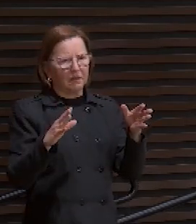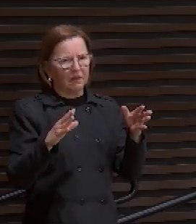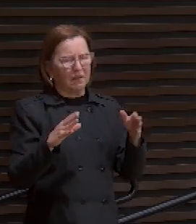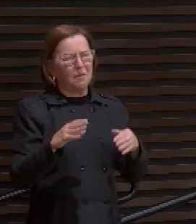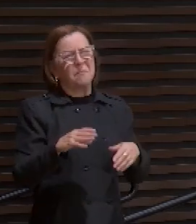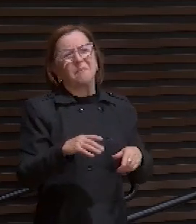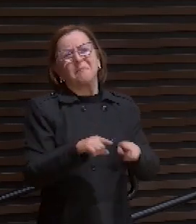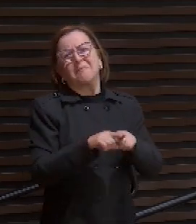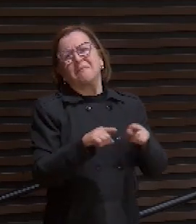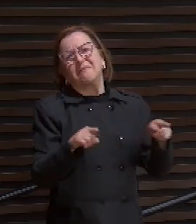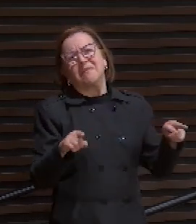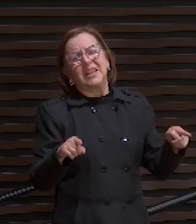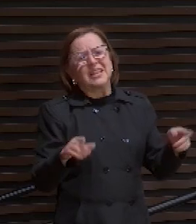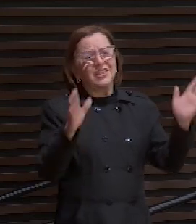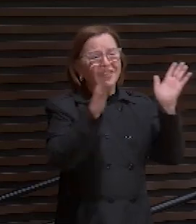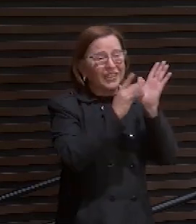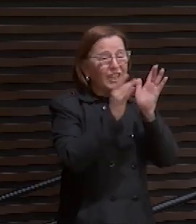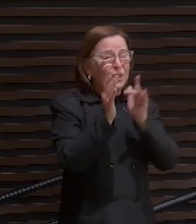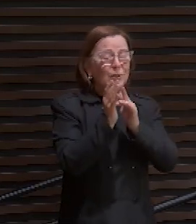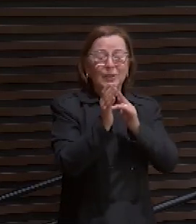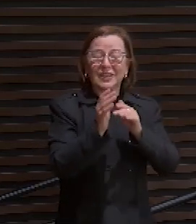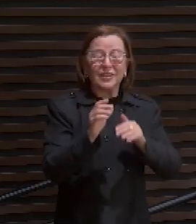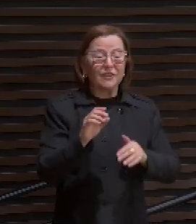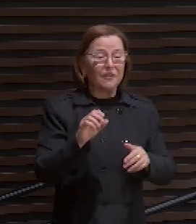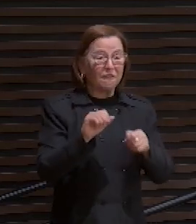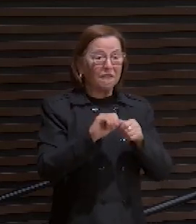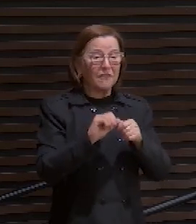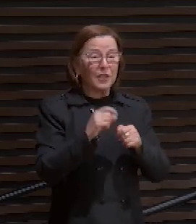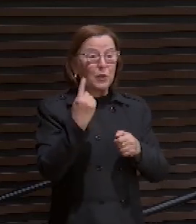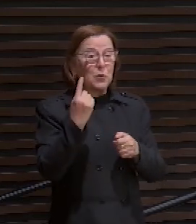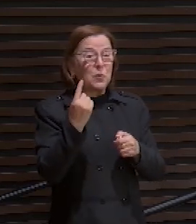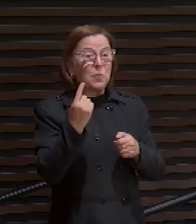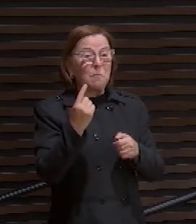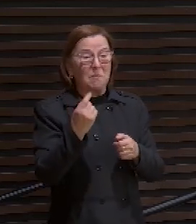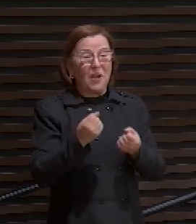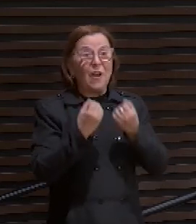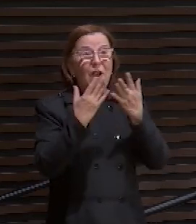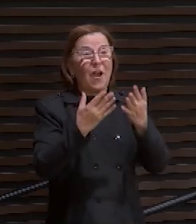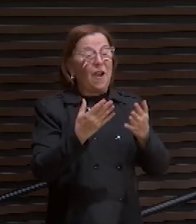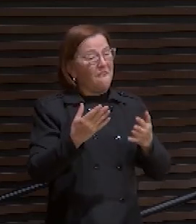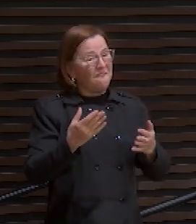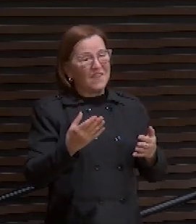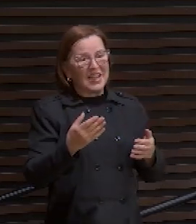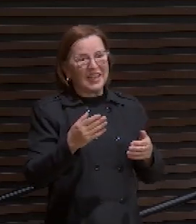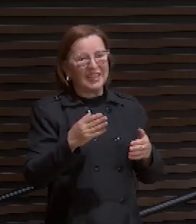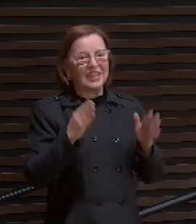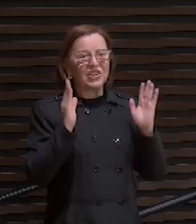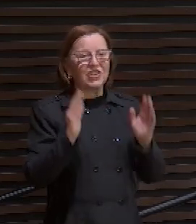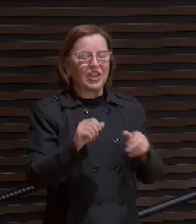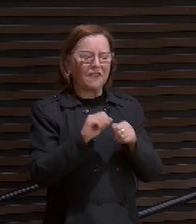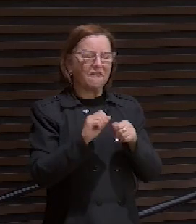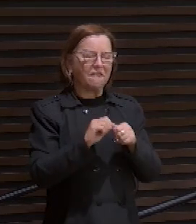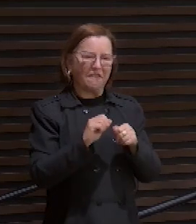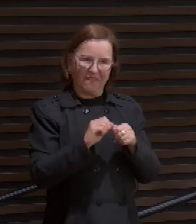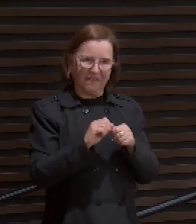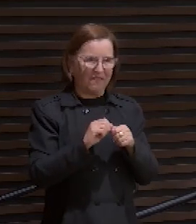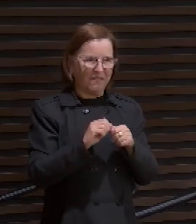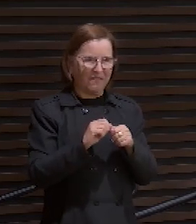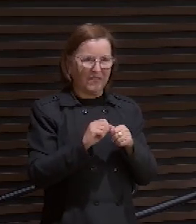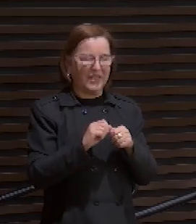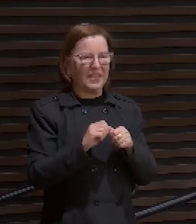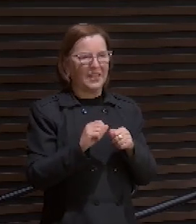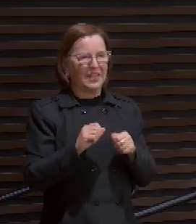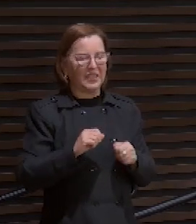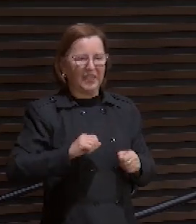querido, Jesus Cristo, como uma oferta sozinha, já realizou tudo isso. Acabou essa história. Vai